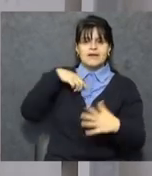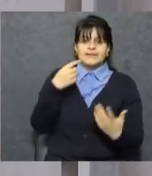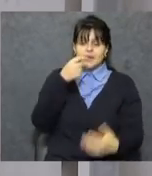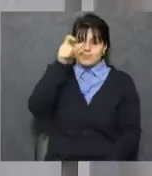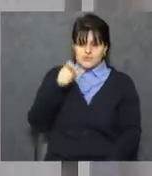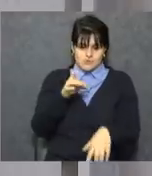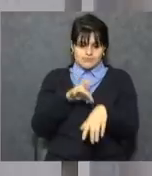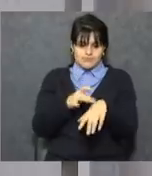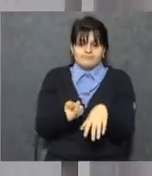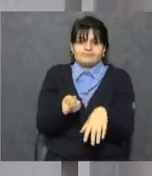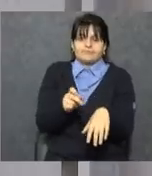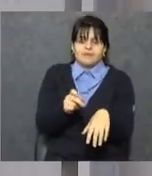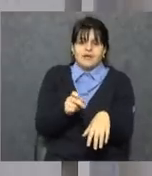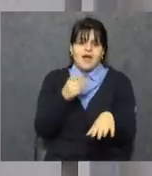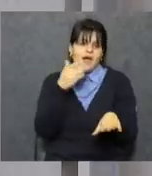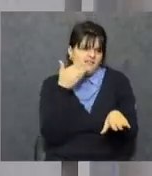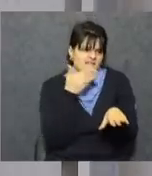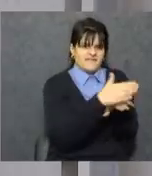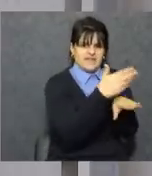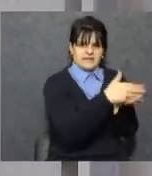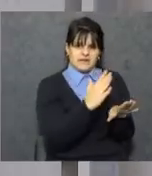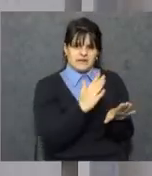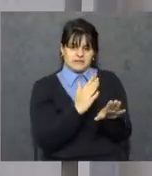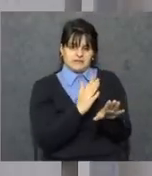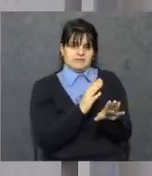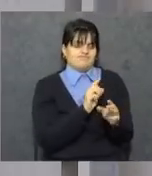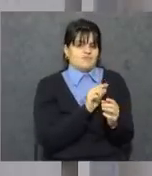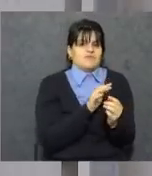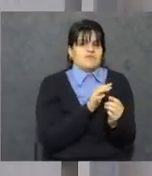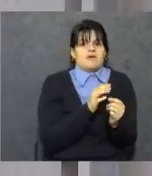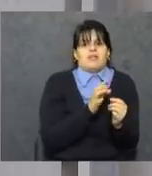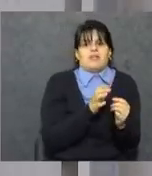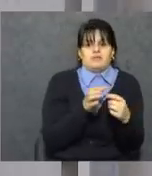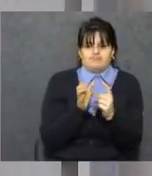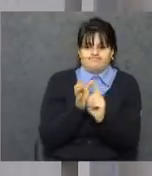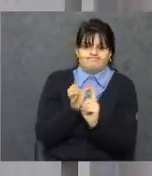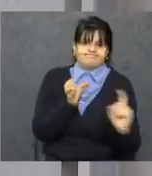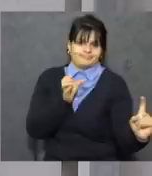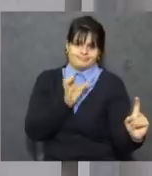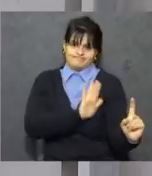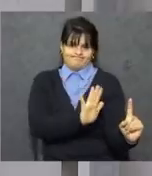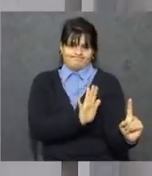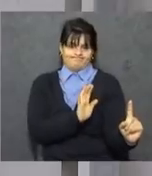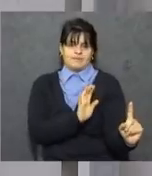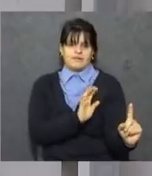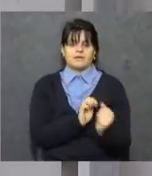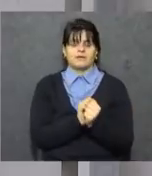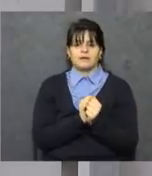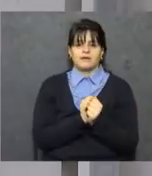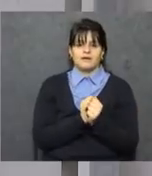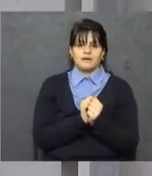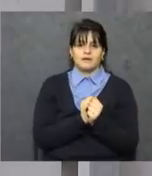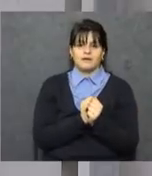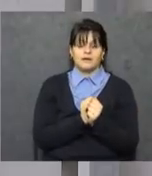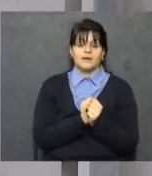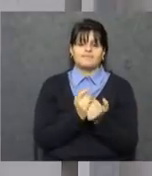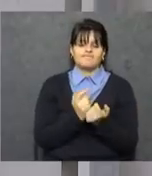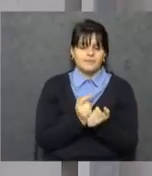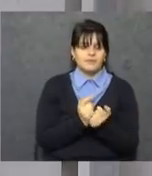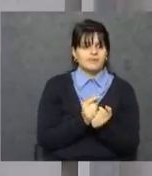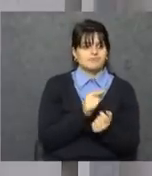afastado, excluído da comunidade. Isto é, para além do